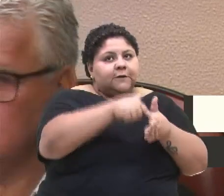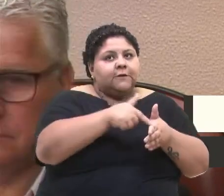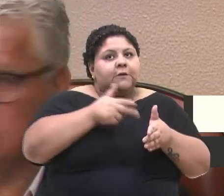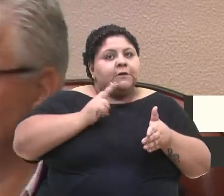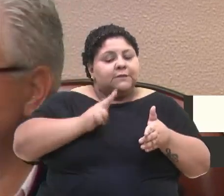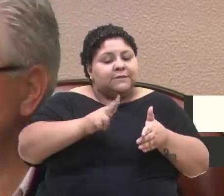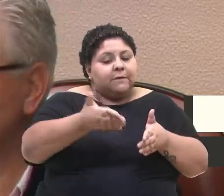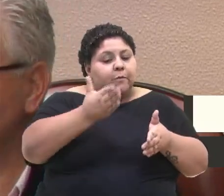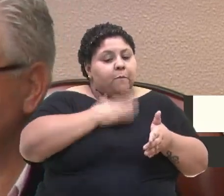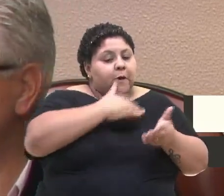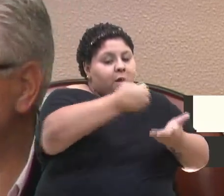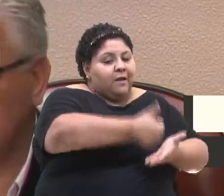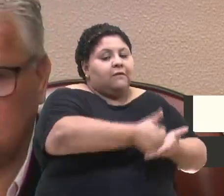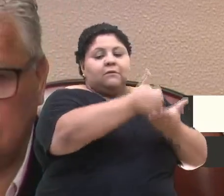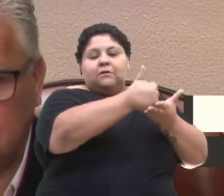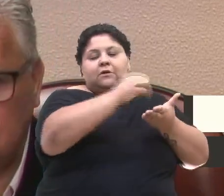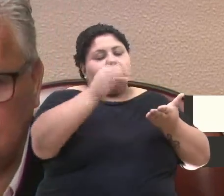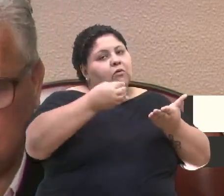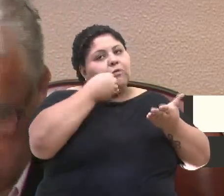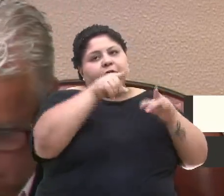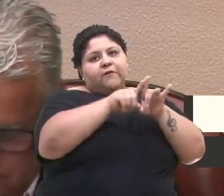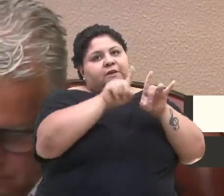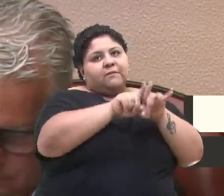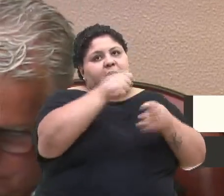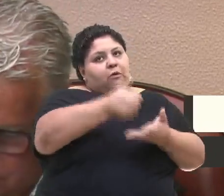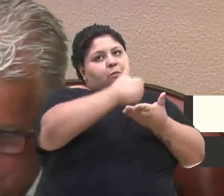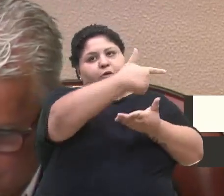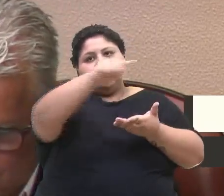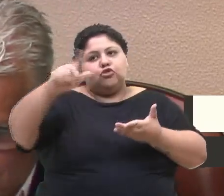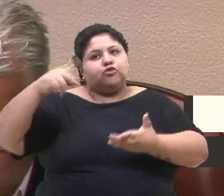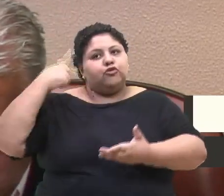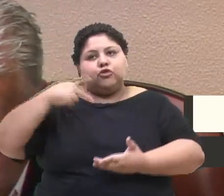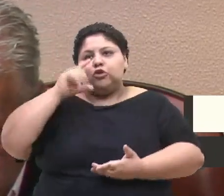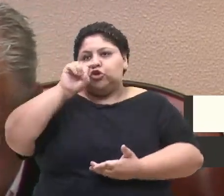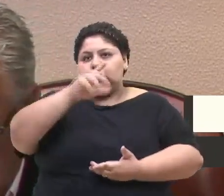meu apoio e, com certeza, o apoio de todos os vereadores. Era isso, meu muito obrigado.